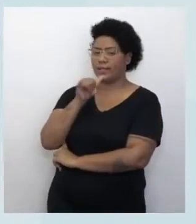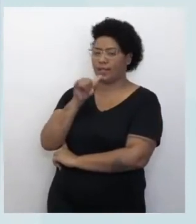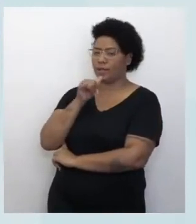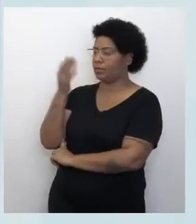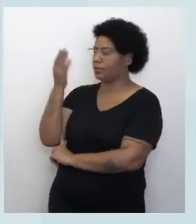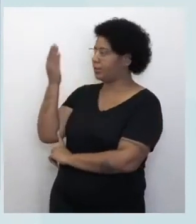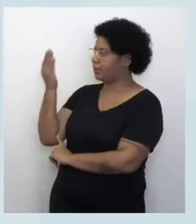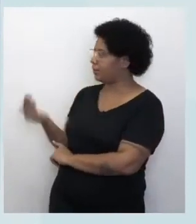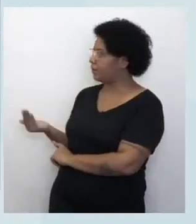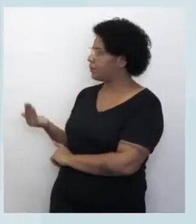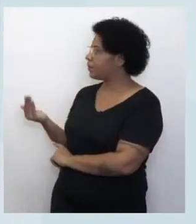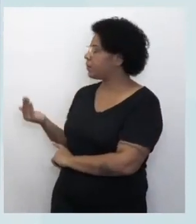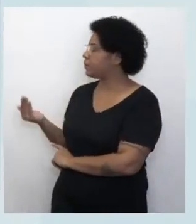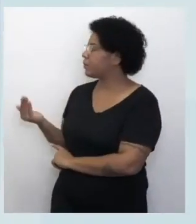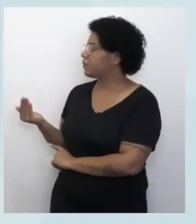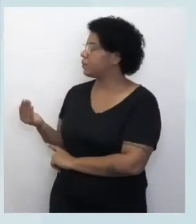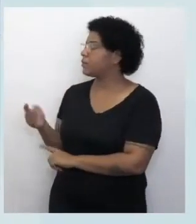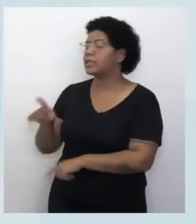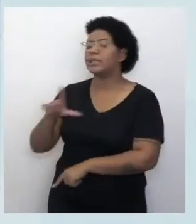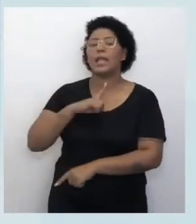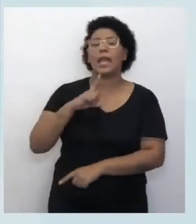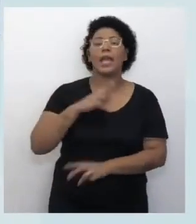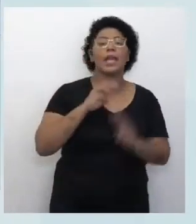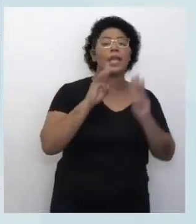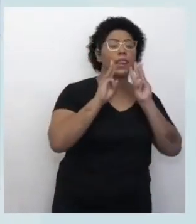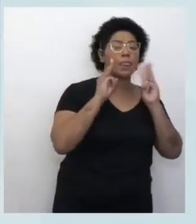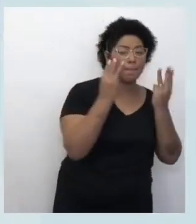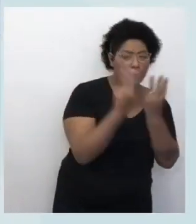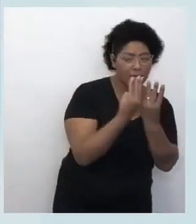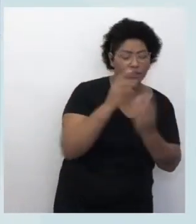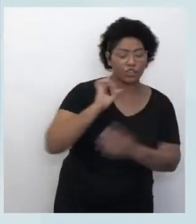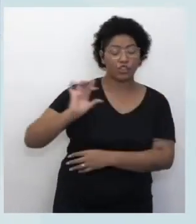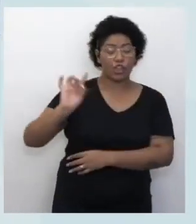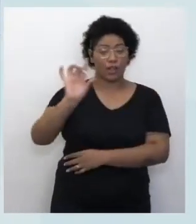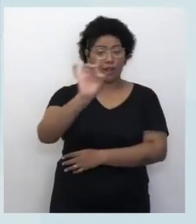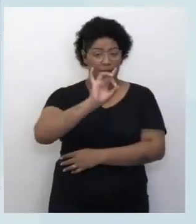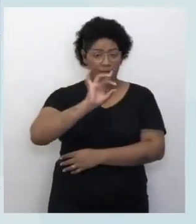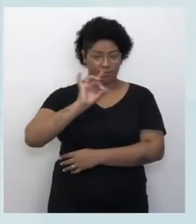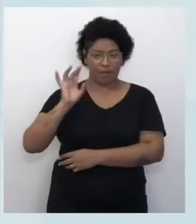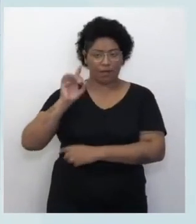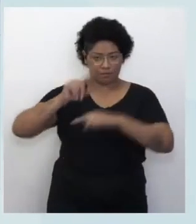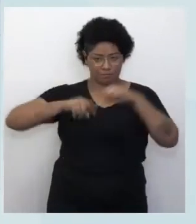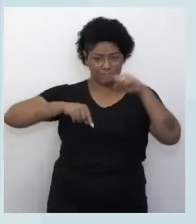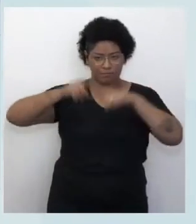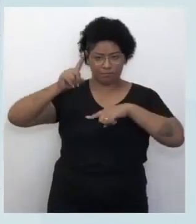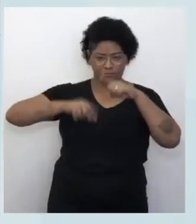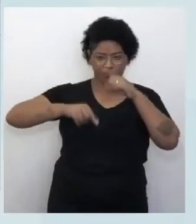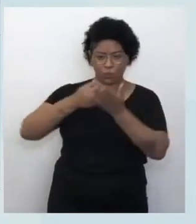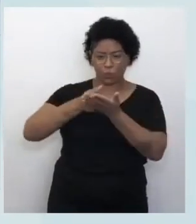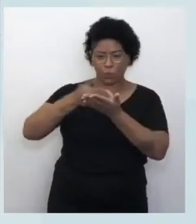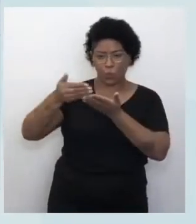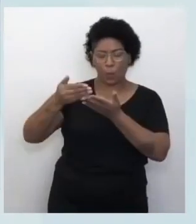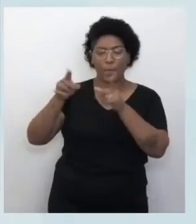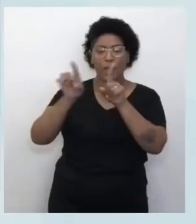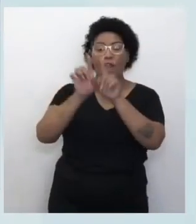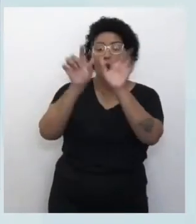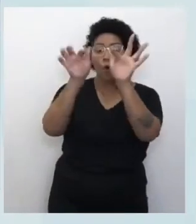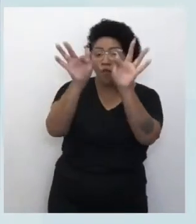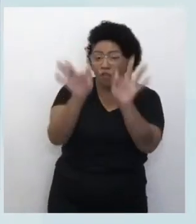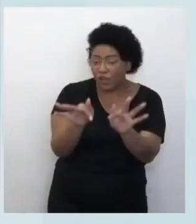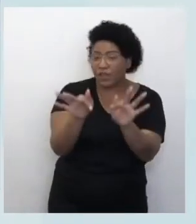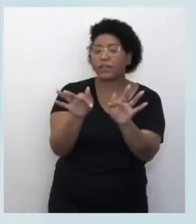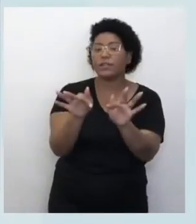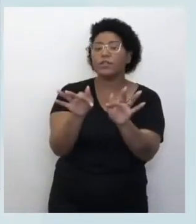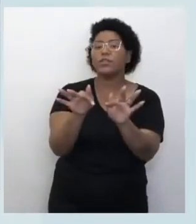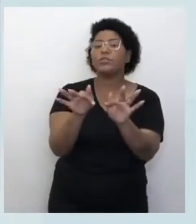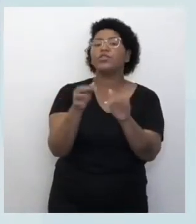Então temos aí massa de cada componente presente no sistema inicial e final durante a reação